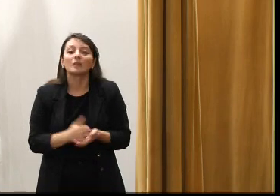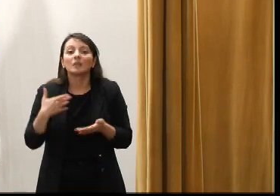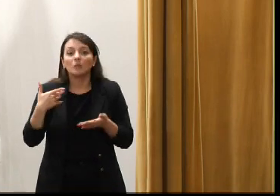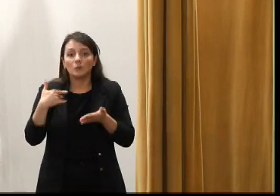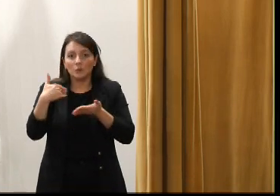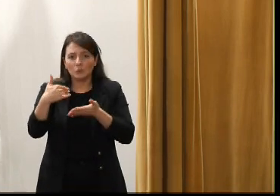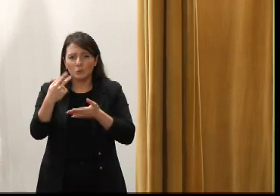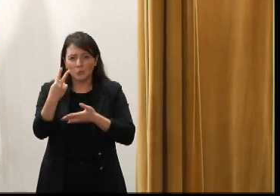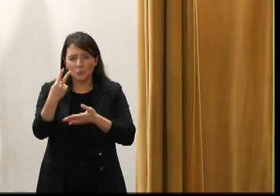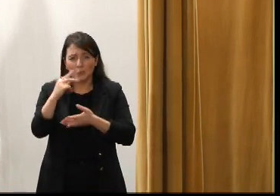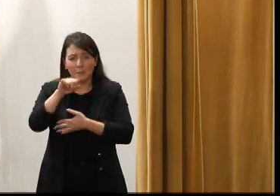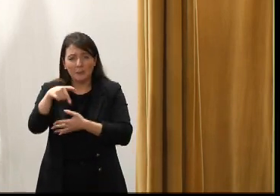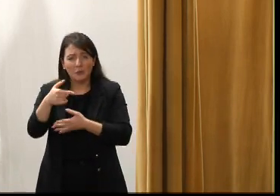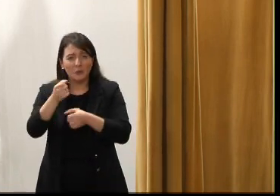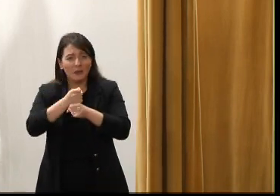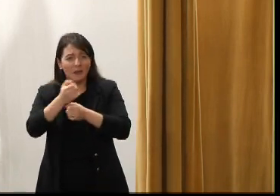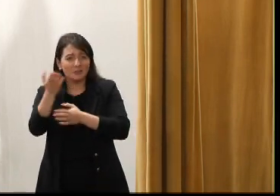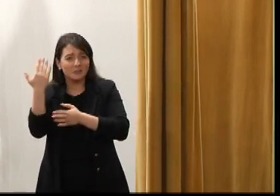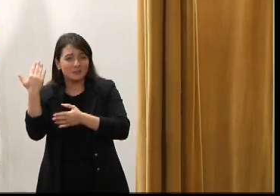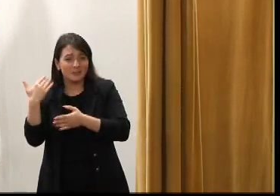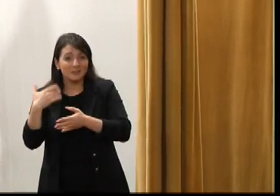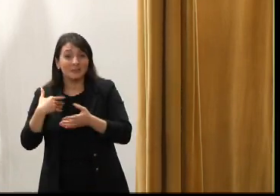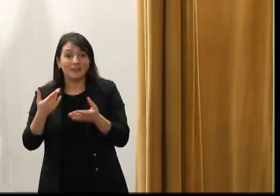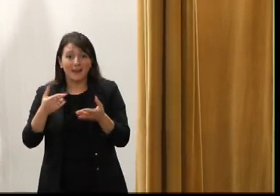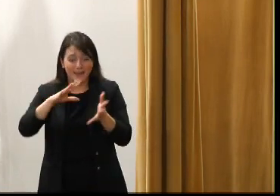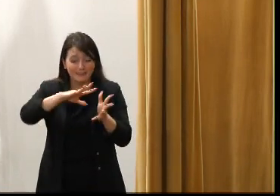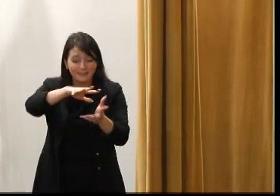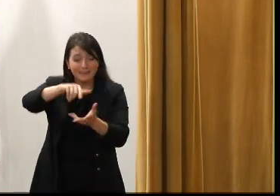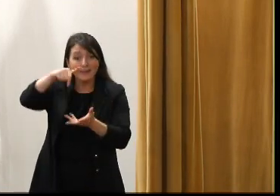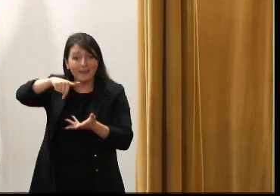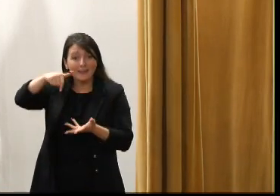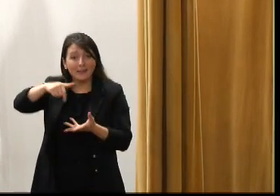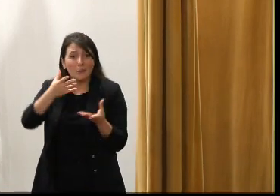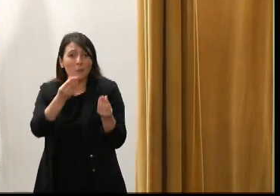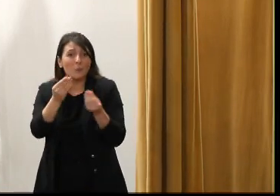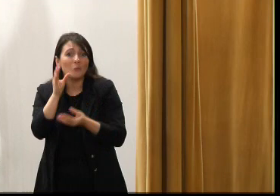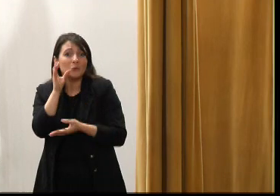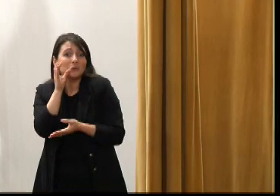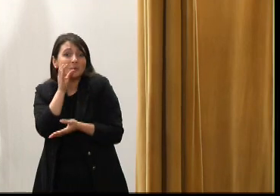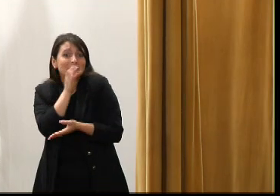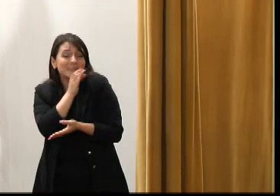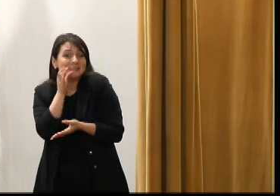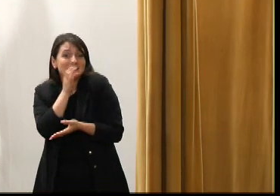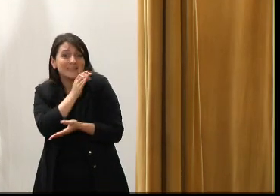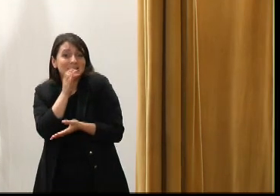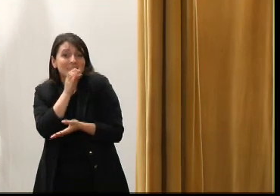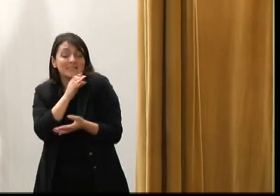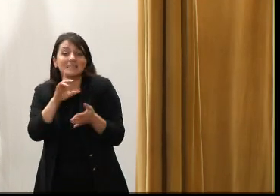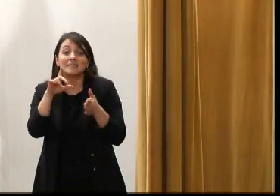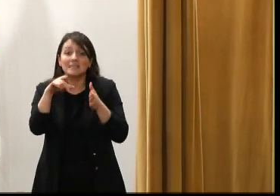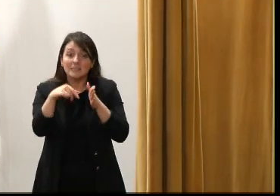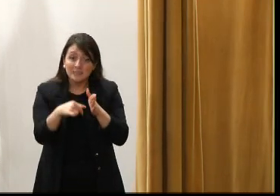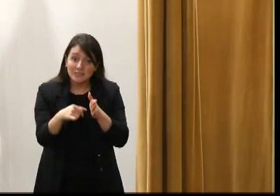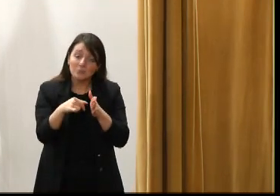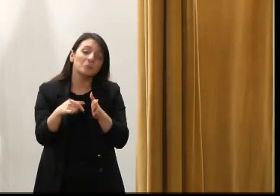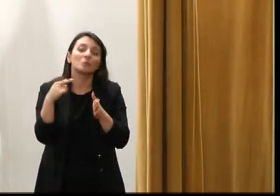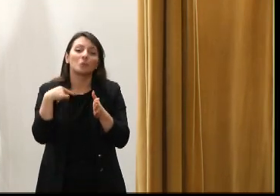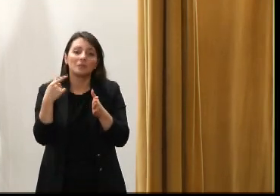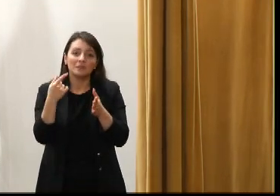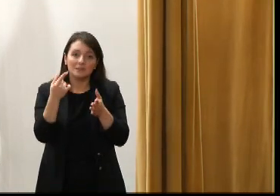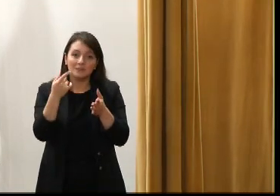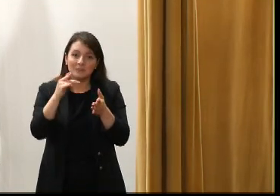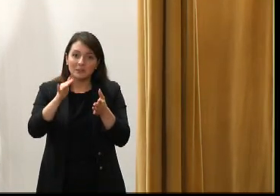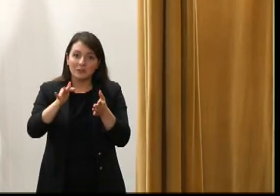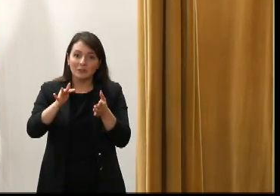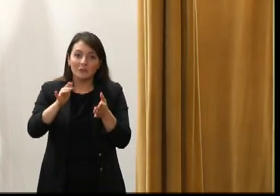2 milhões e meio de anos atrás, a Terra era muito quente. Depois nós passamos por um processo de gradativo resfriamento, e